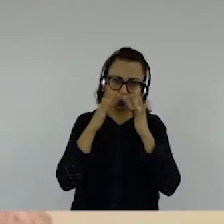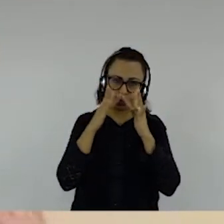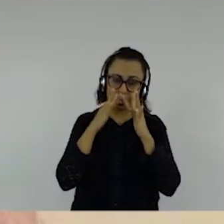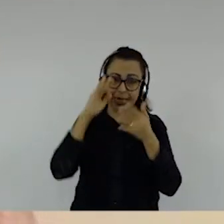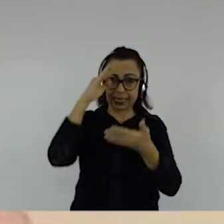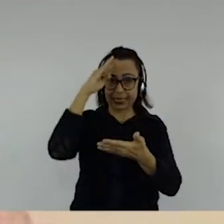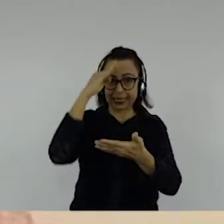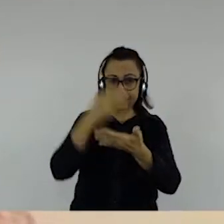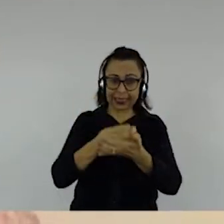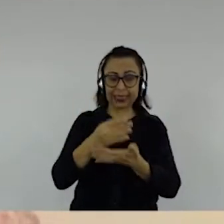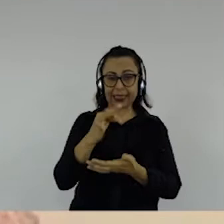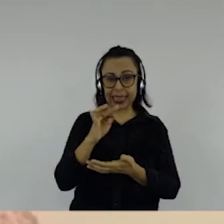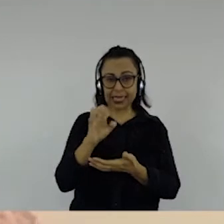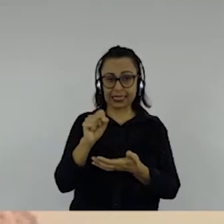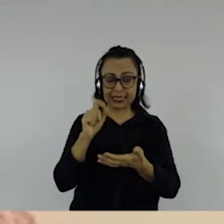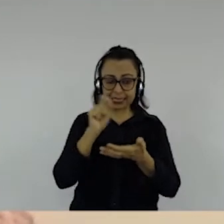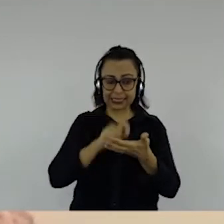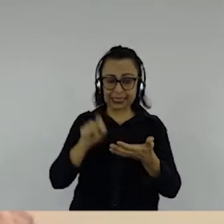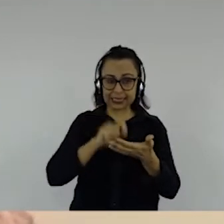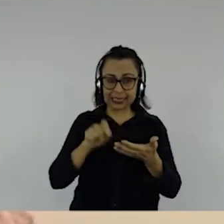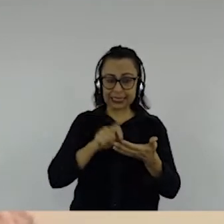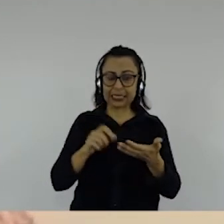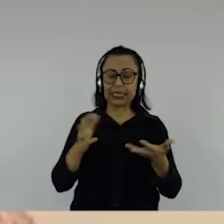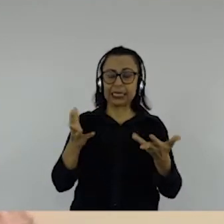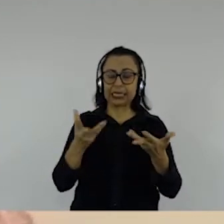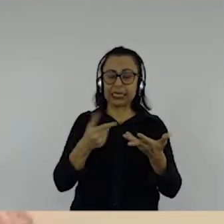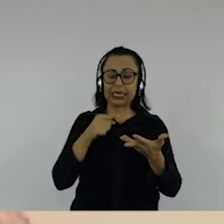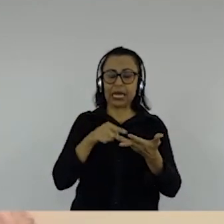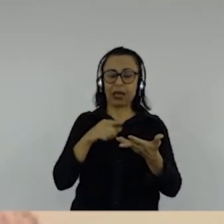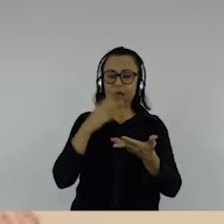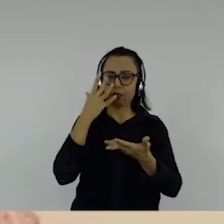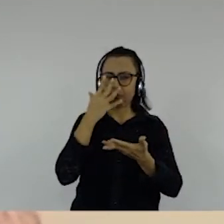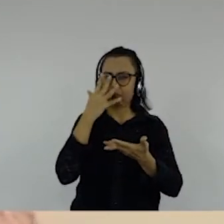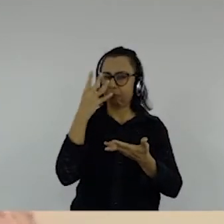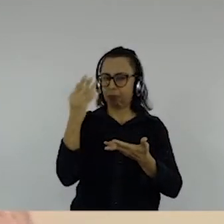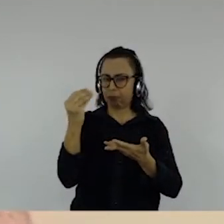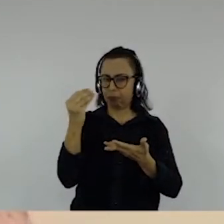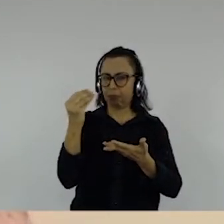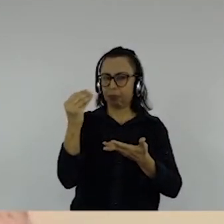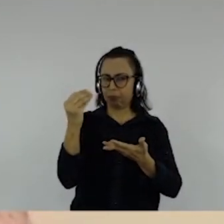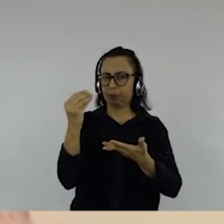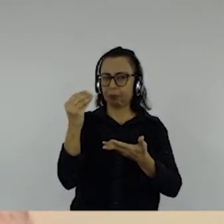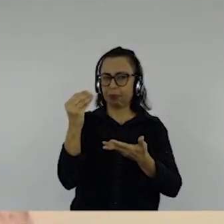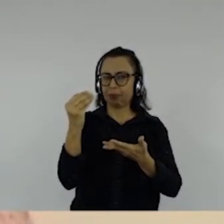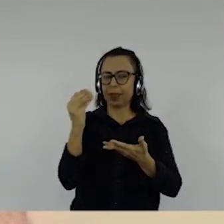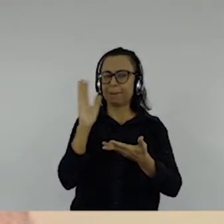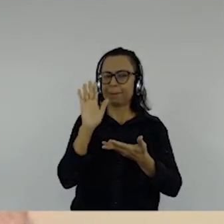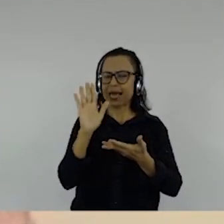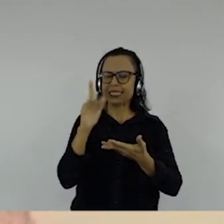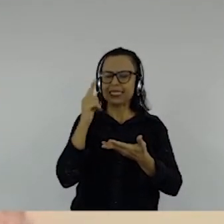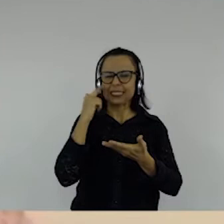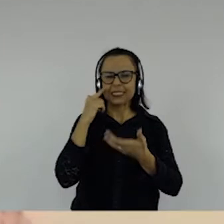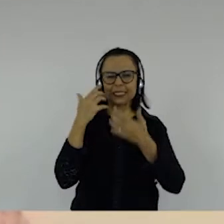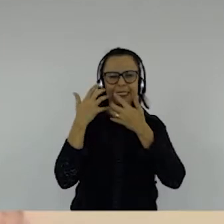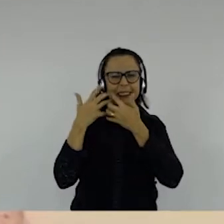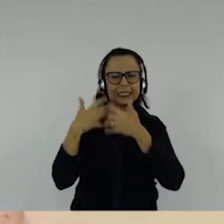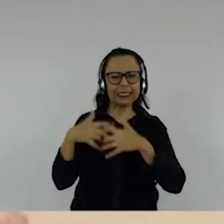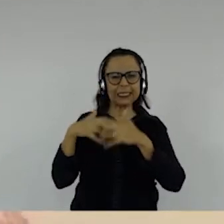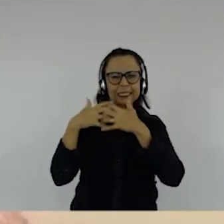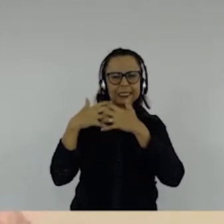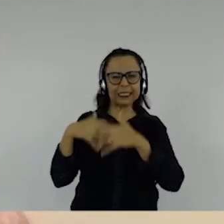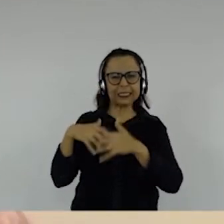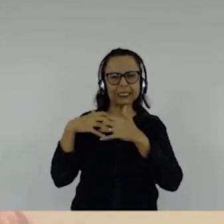vez, eu confesso que eu achei uma tese muito sedutora, mas confesso que depois de pensar um pouco,